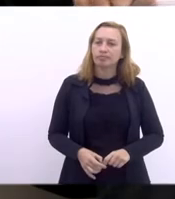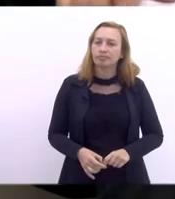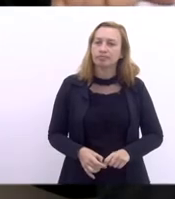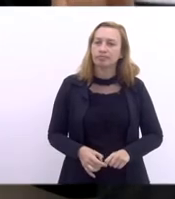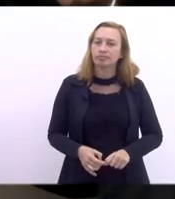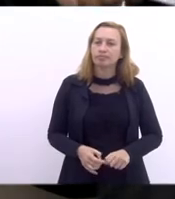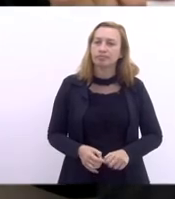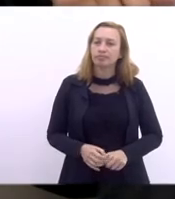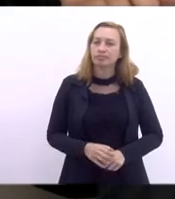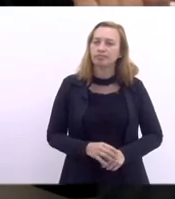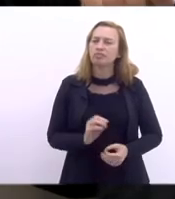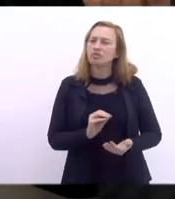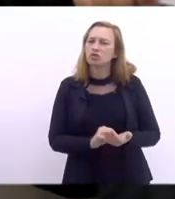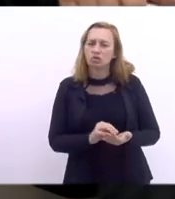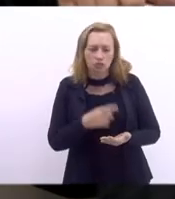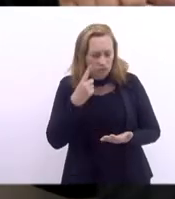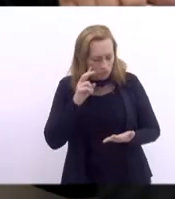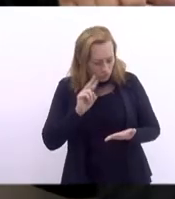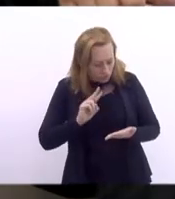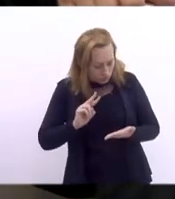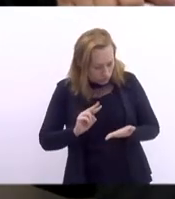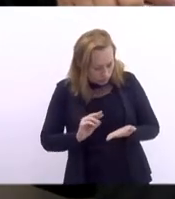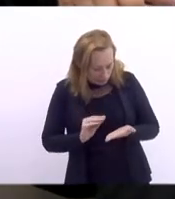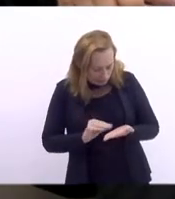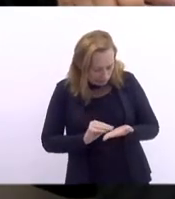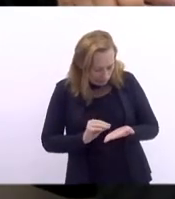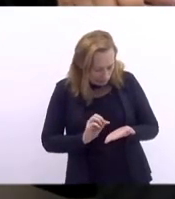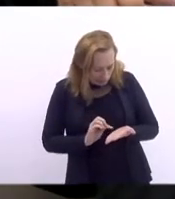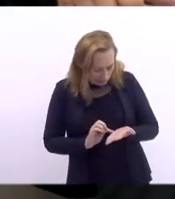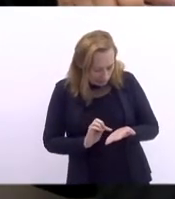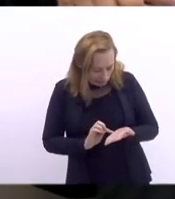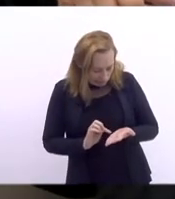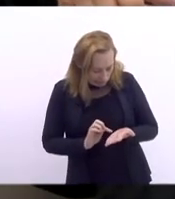e vê se faltou alguma coisa pedido aí para mim